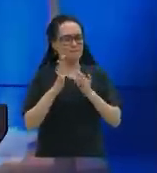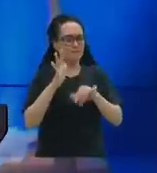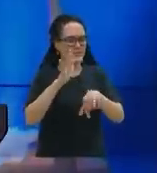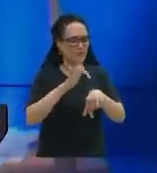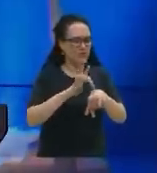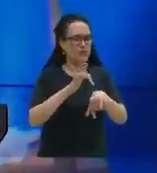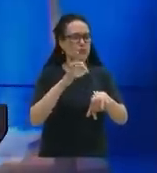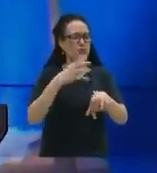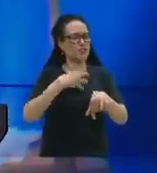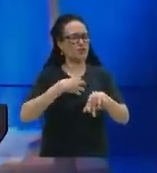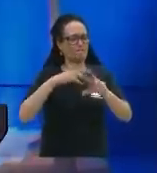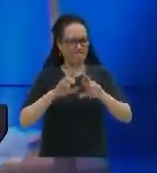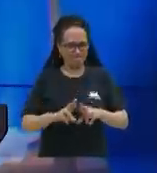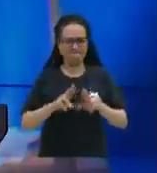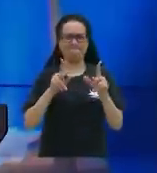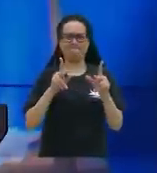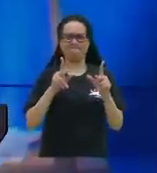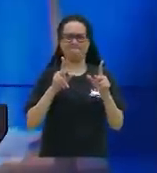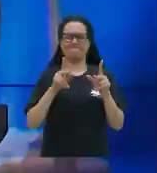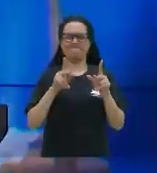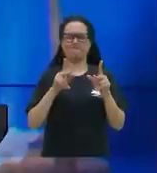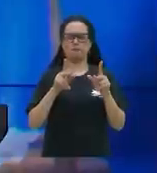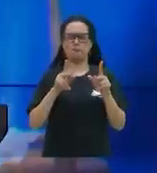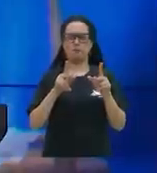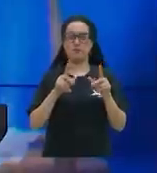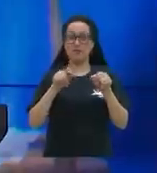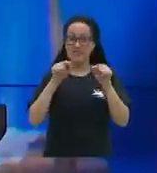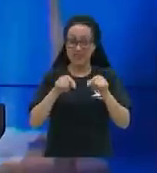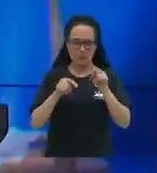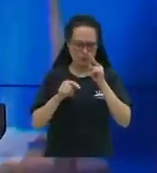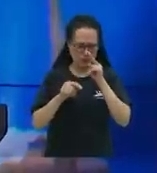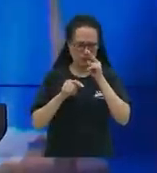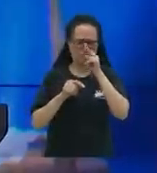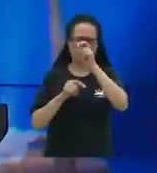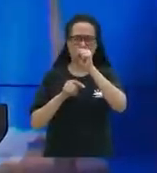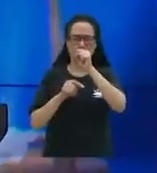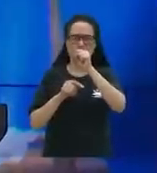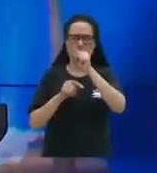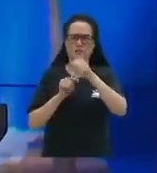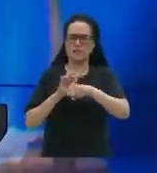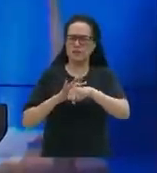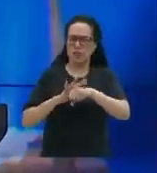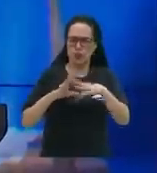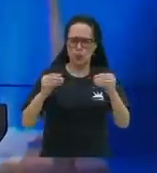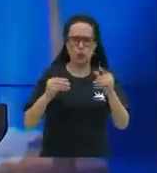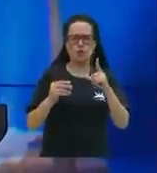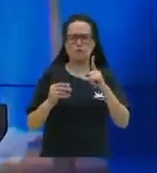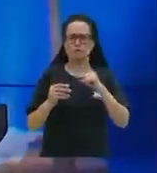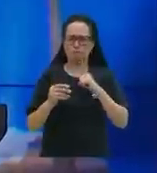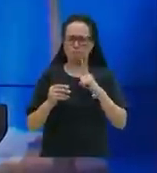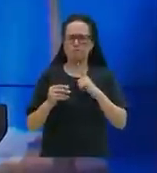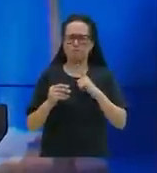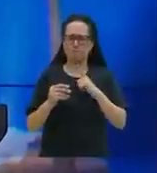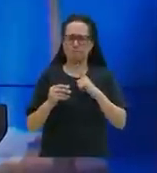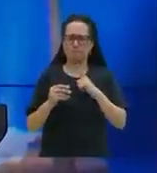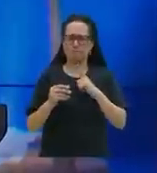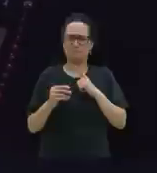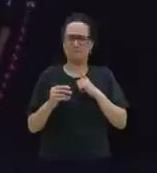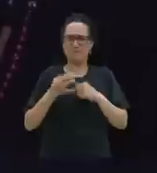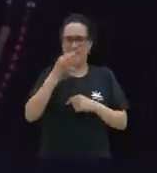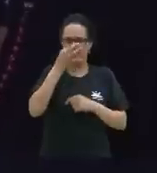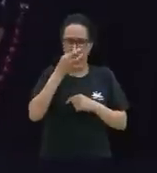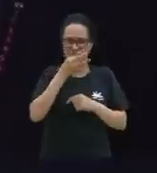forma diferente. E essa força que cura está na